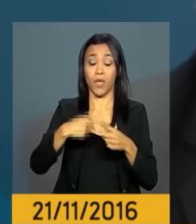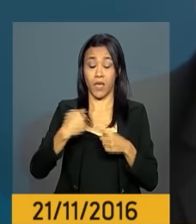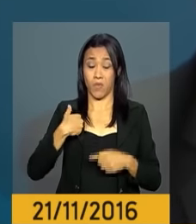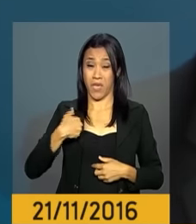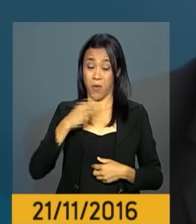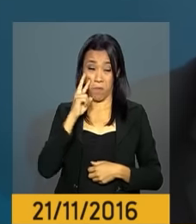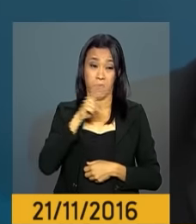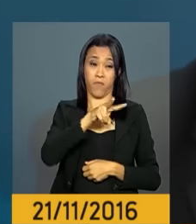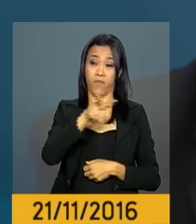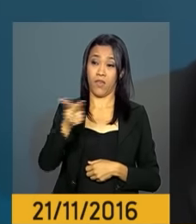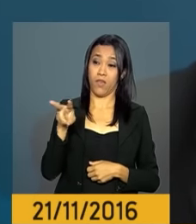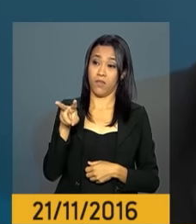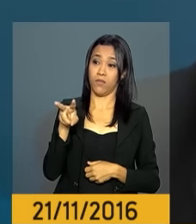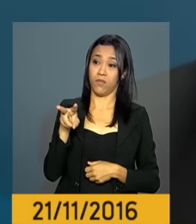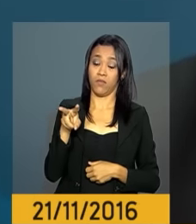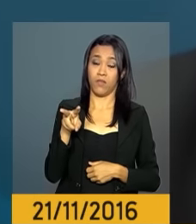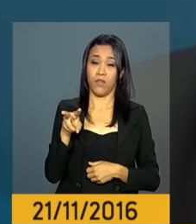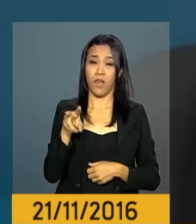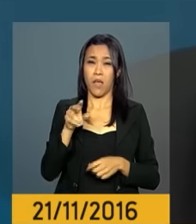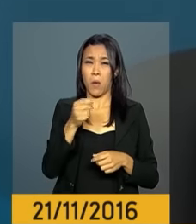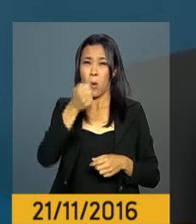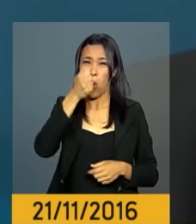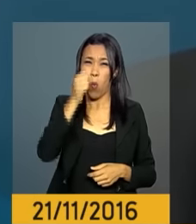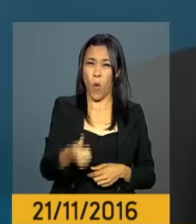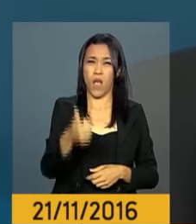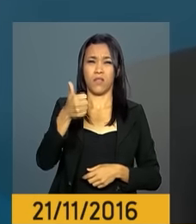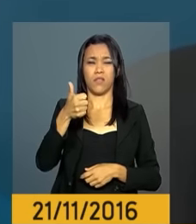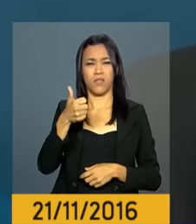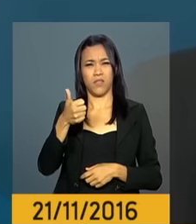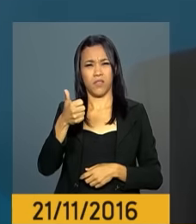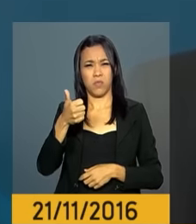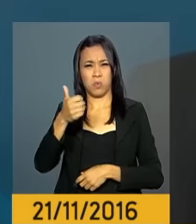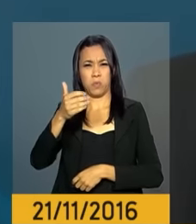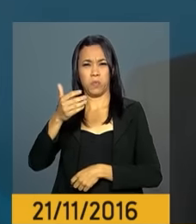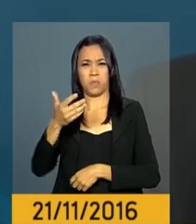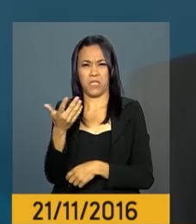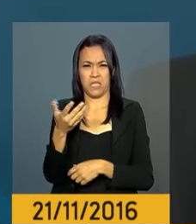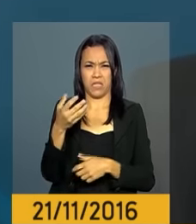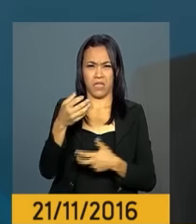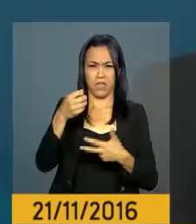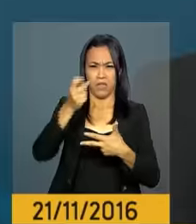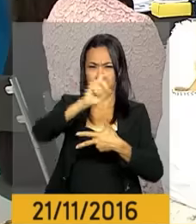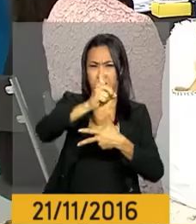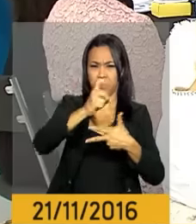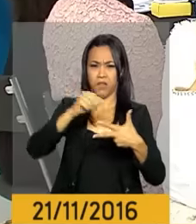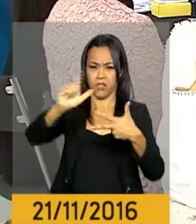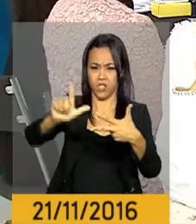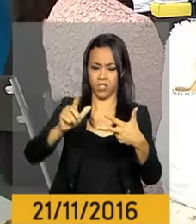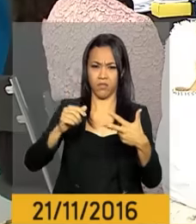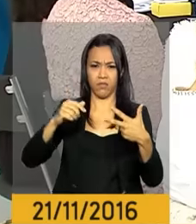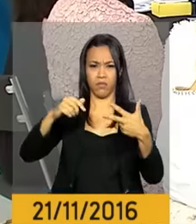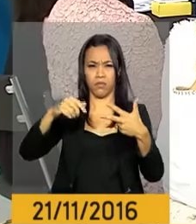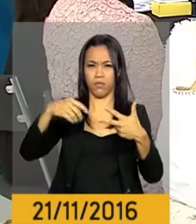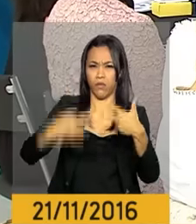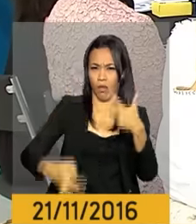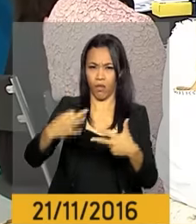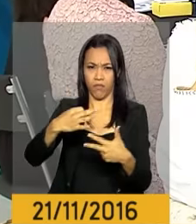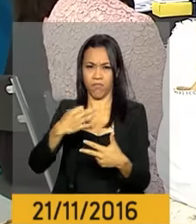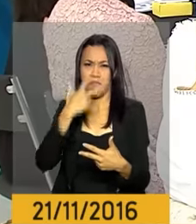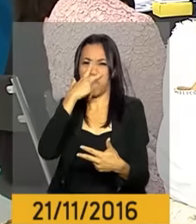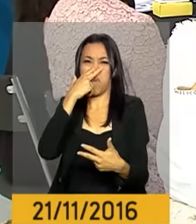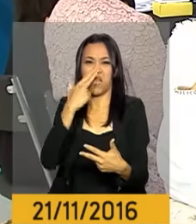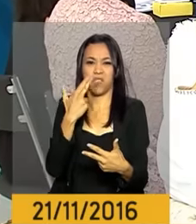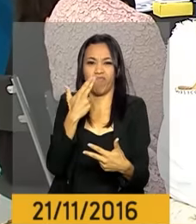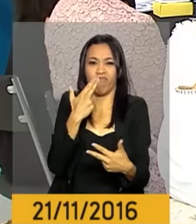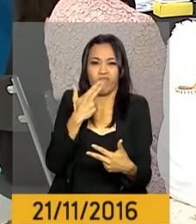um desapego, um desapreço, quase um desprezo às instituições, e isso não pode ocorrer. Nas democracias,